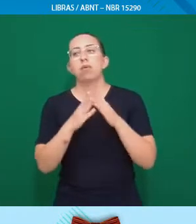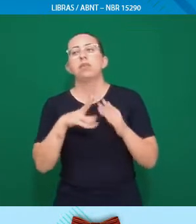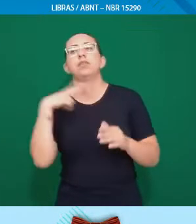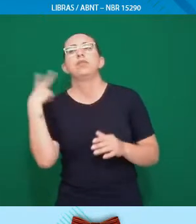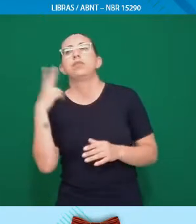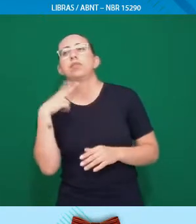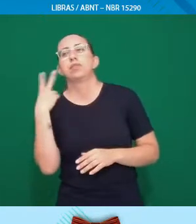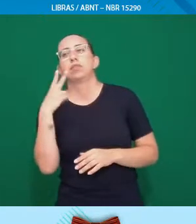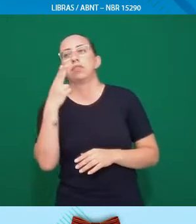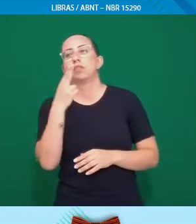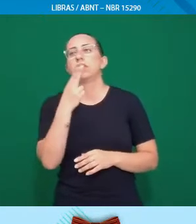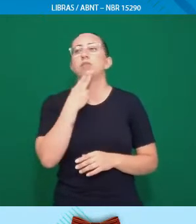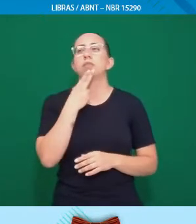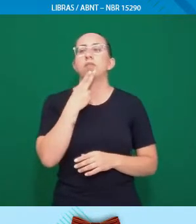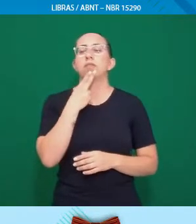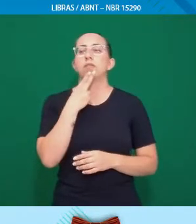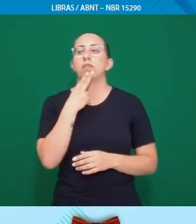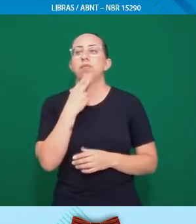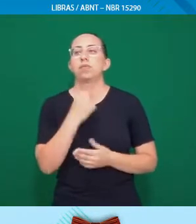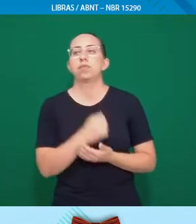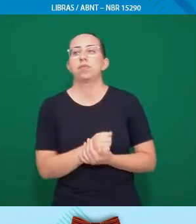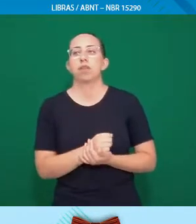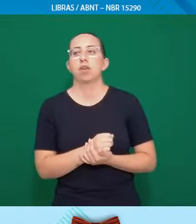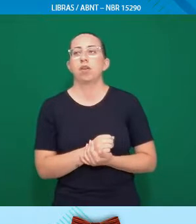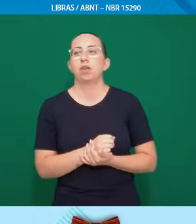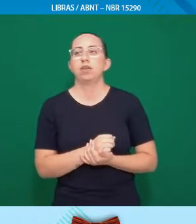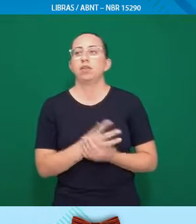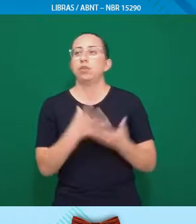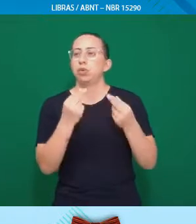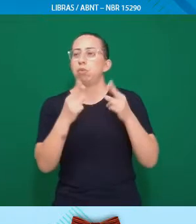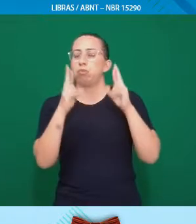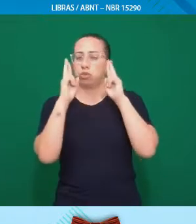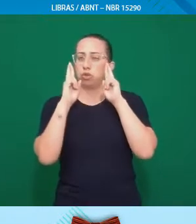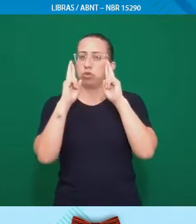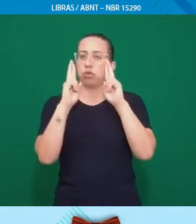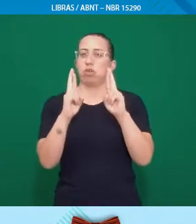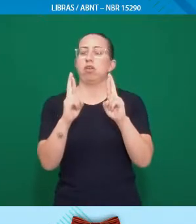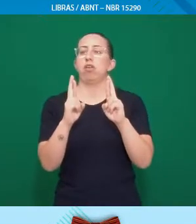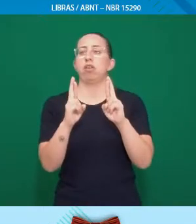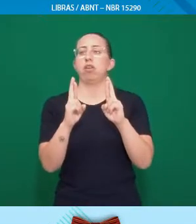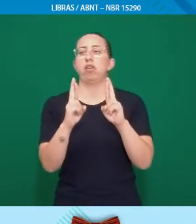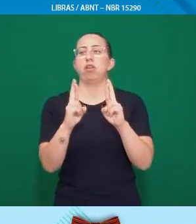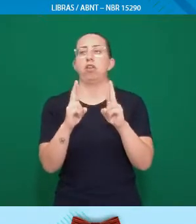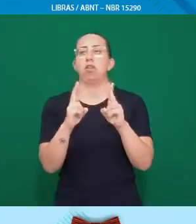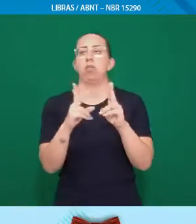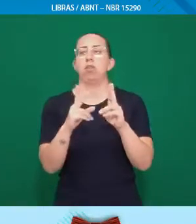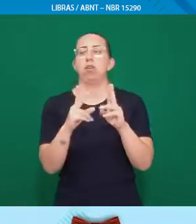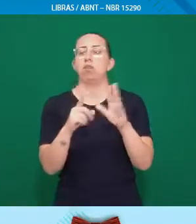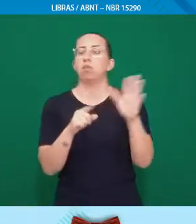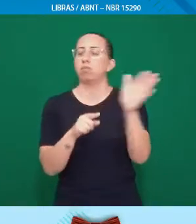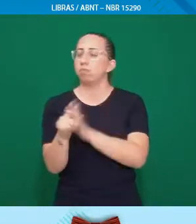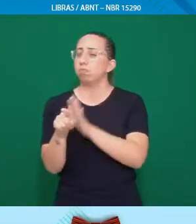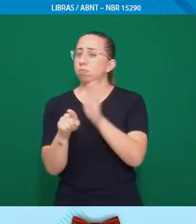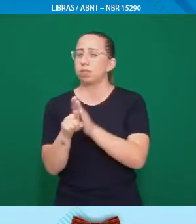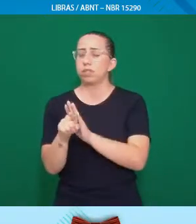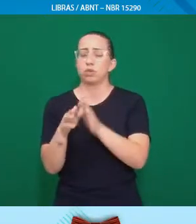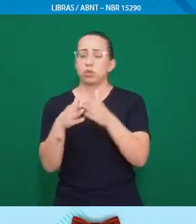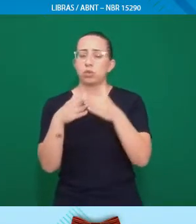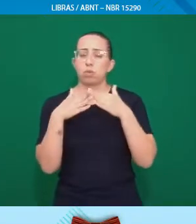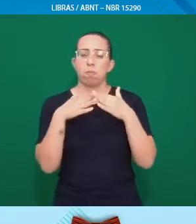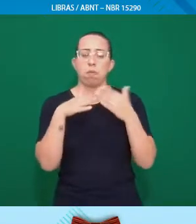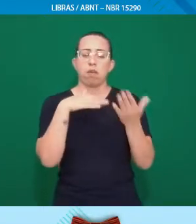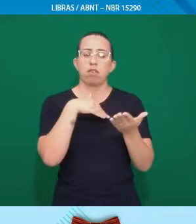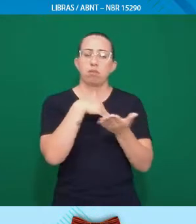487 das 21 excelência com o máximo respeito esses gabinetes que abaixo subscreve vem vem a vossa presença